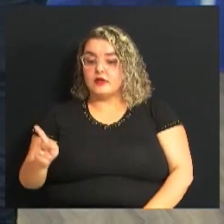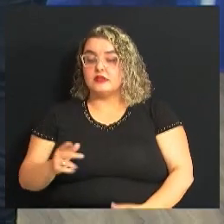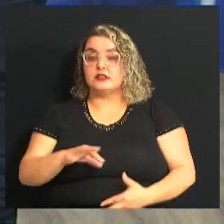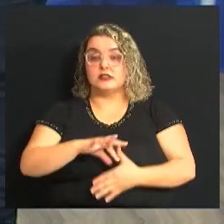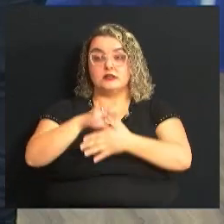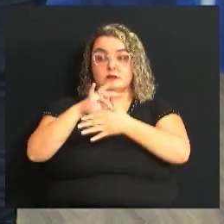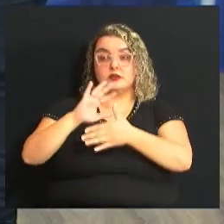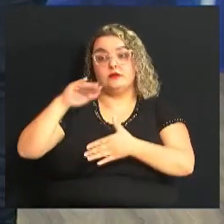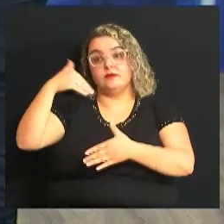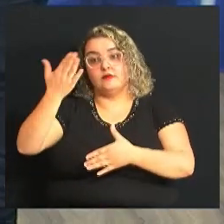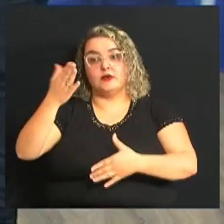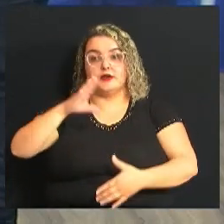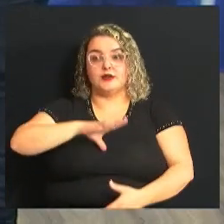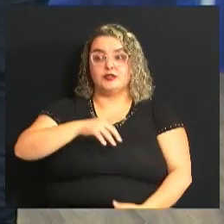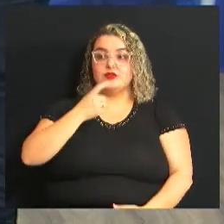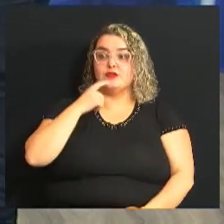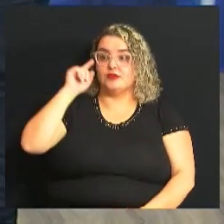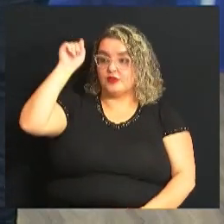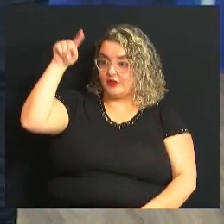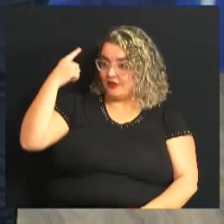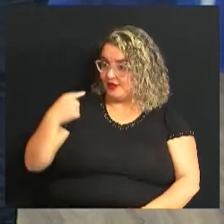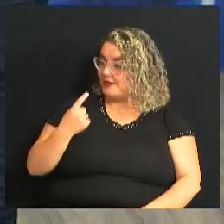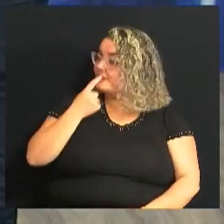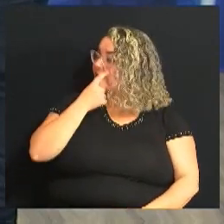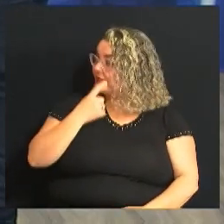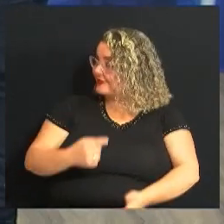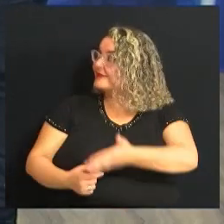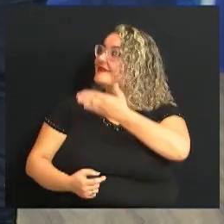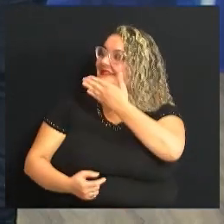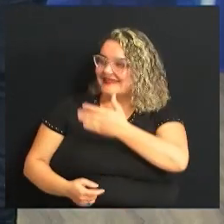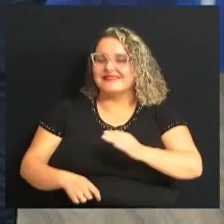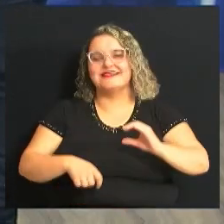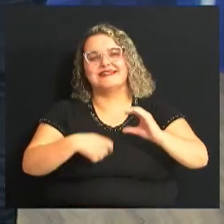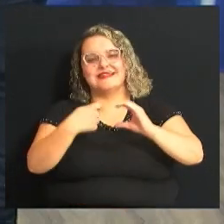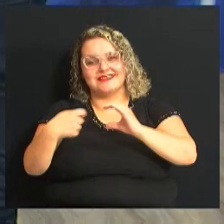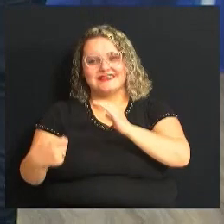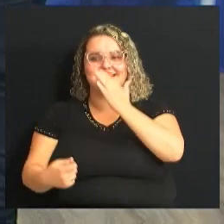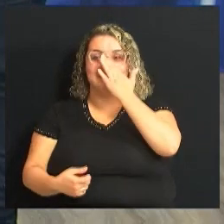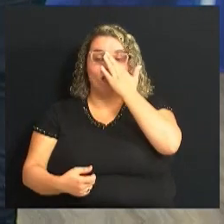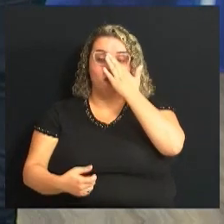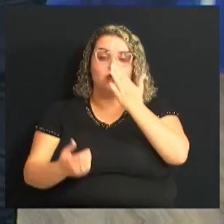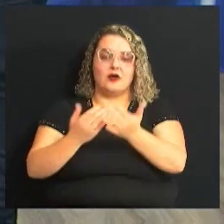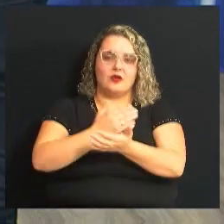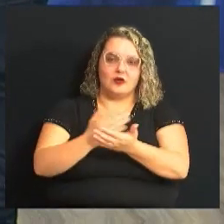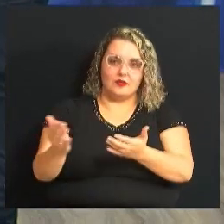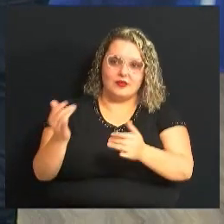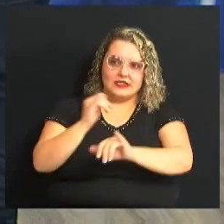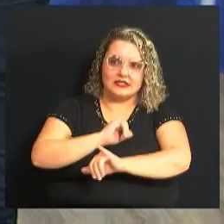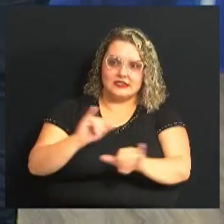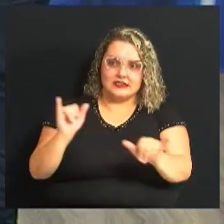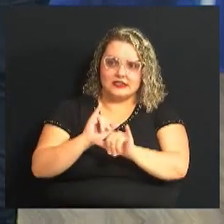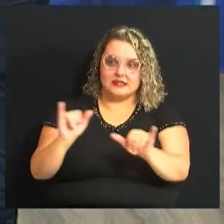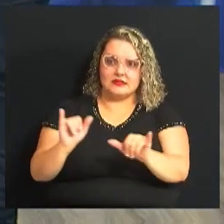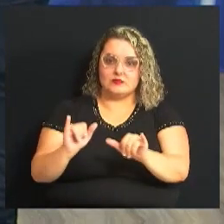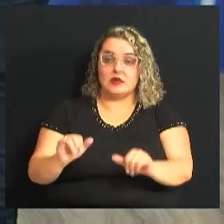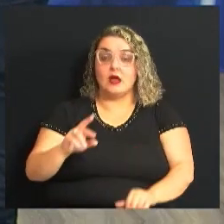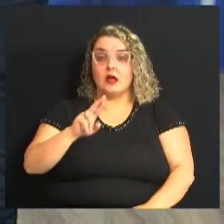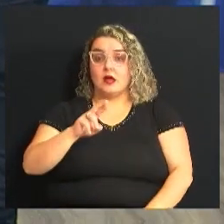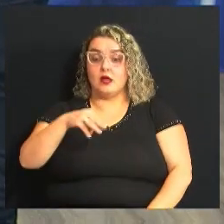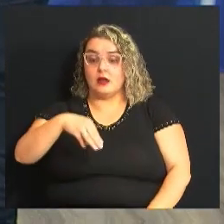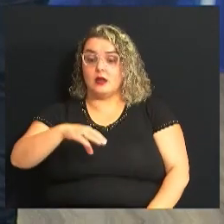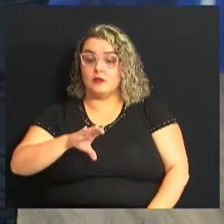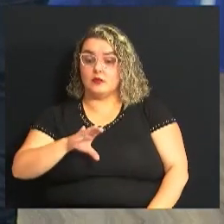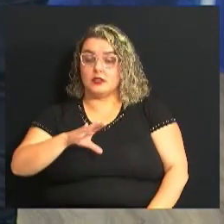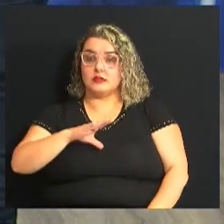casa. A Mirna Abreu já está aqui nos nossos estúdios, então nós começamos a edição de hoje com as notícias da metrópole de Campinas